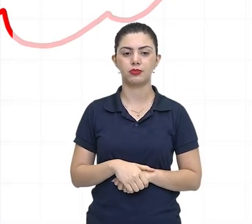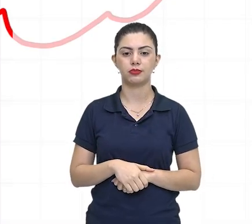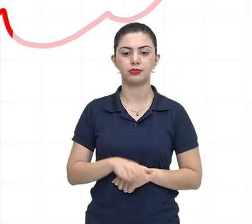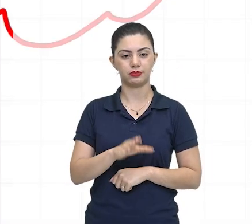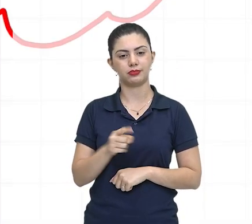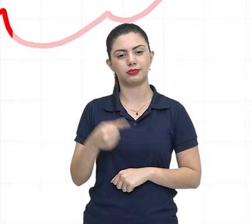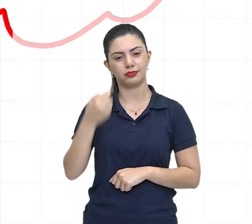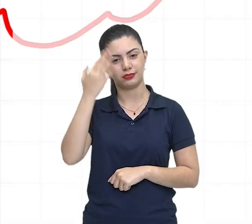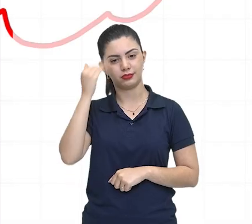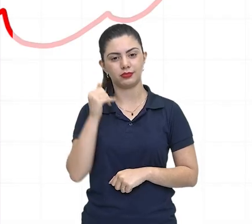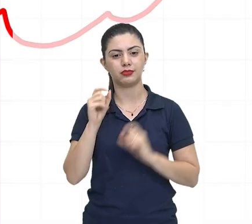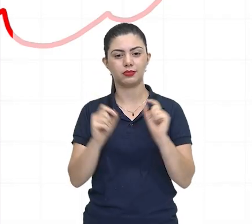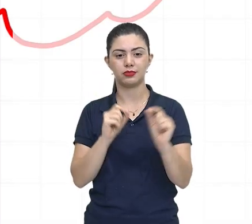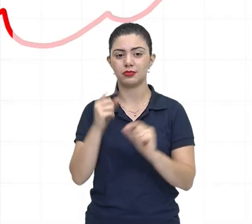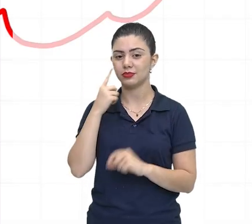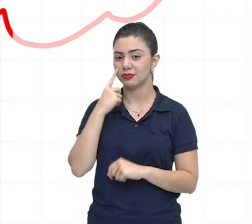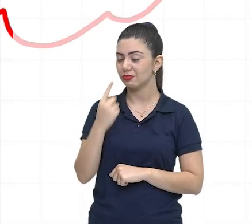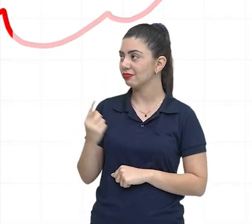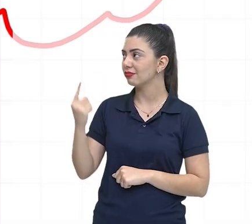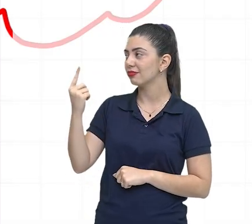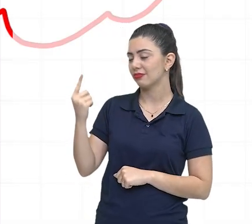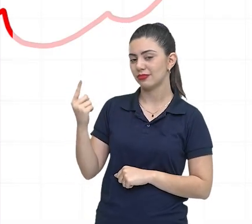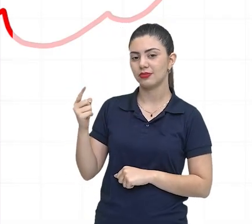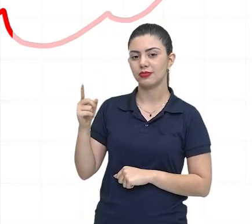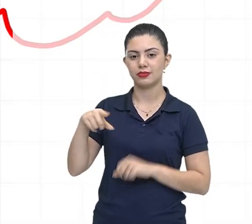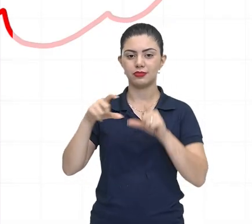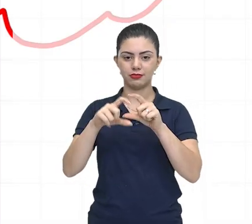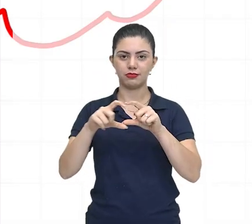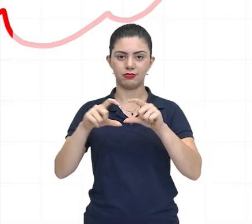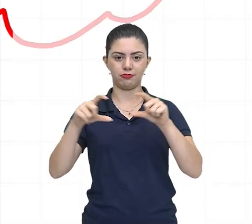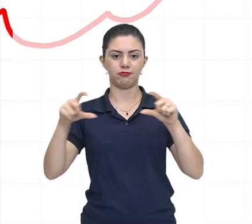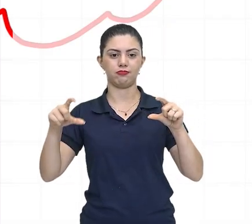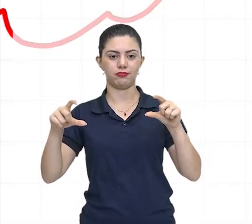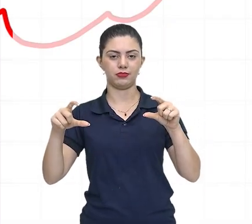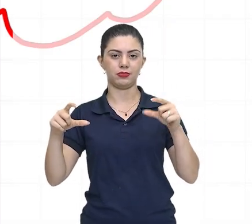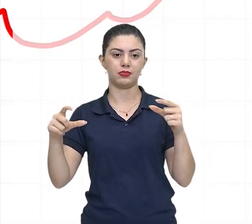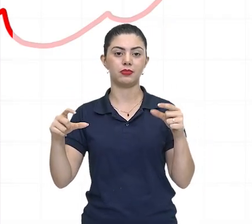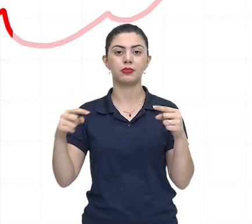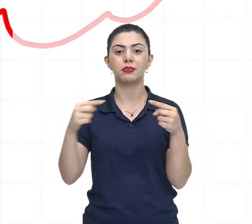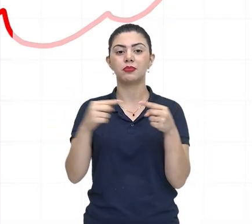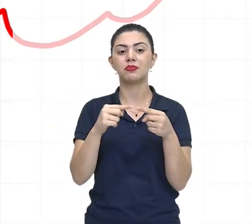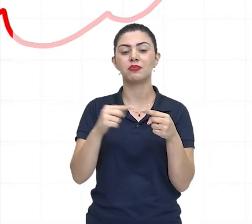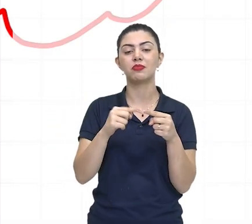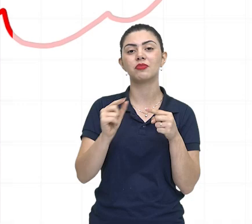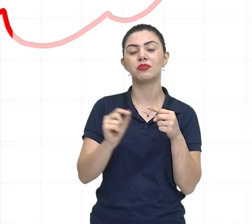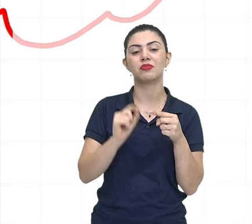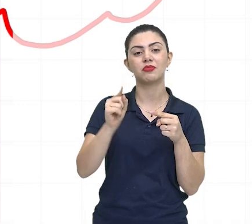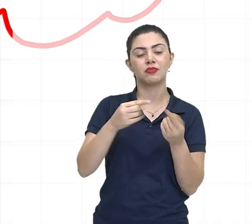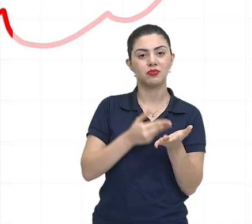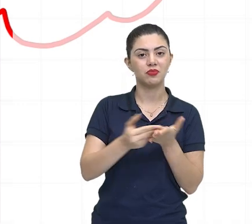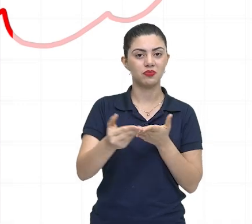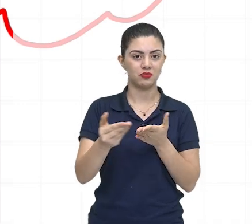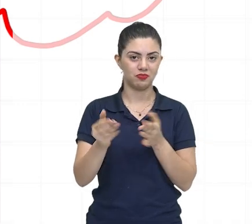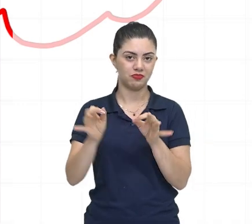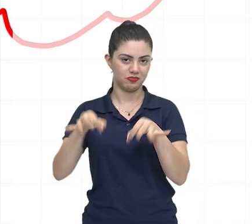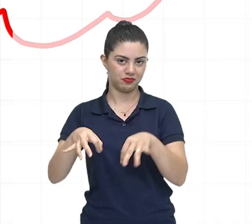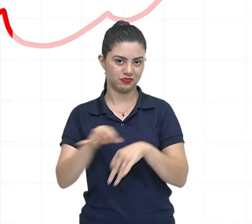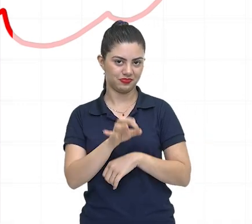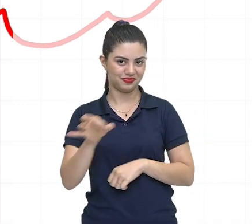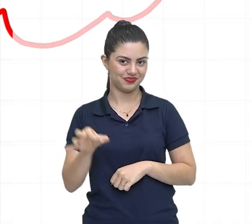essa outra simbologia aqui é o retângulo com as bordas arredondadas, que é o início, que é o